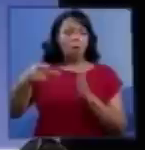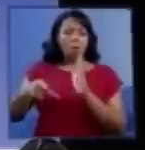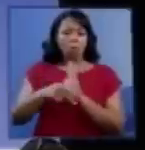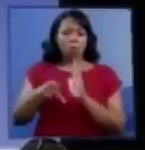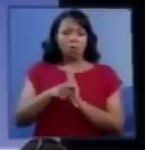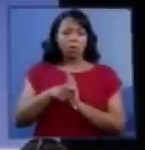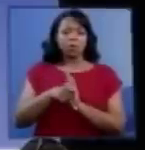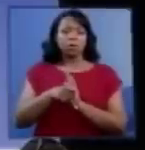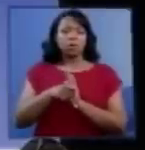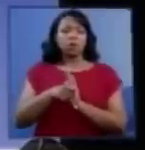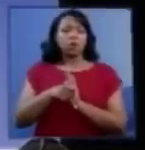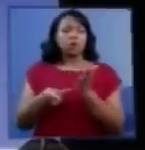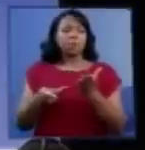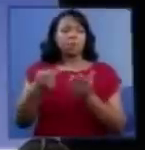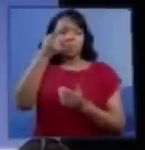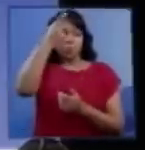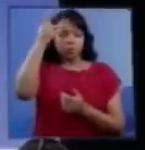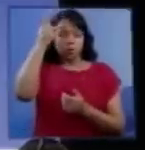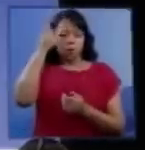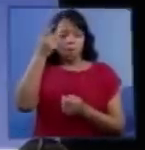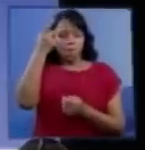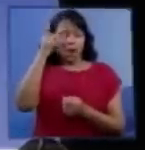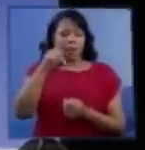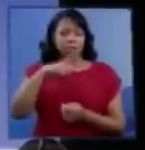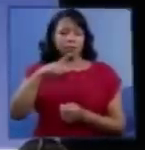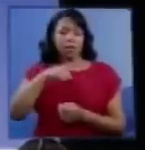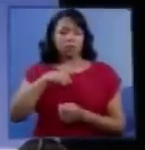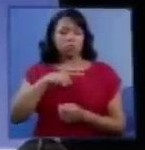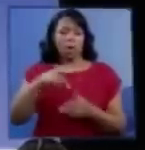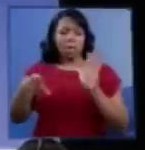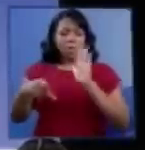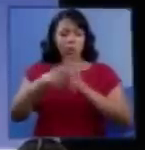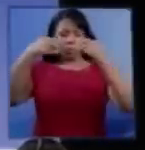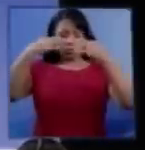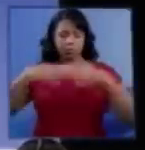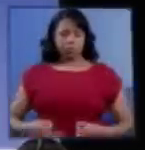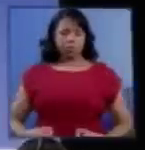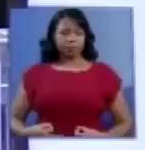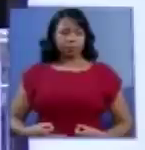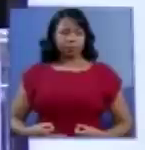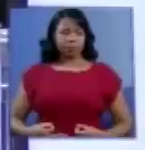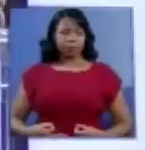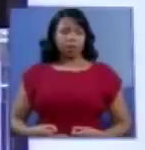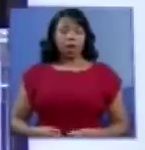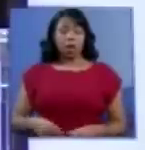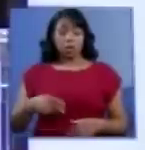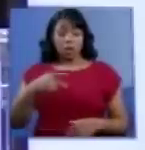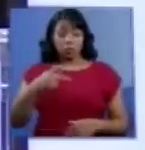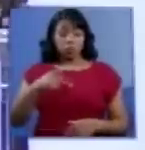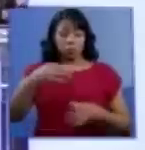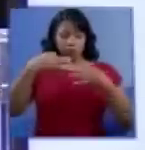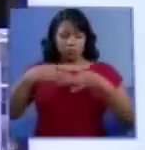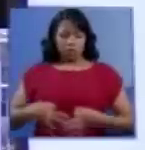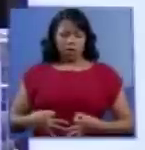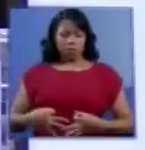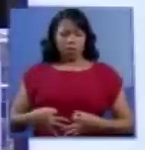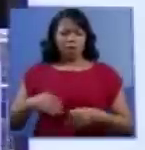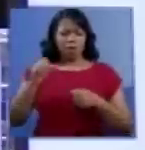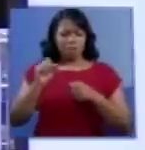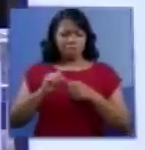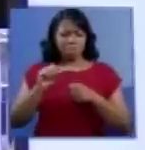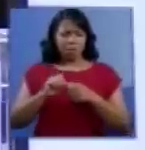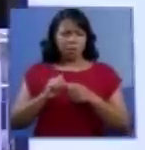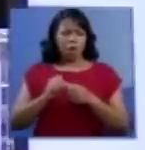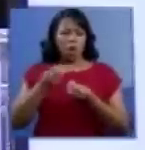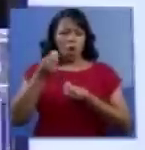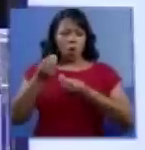outras pessoas para poder ter a sua dignidade a sua dignidade é inerente assim